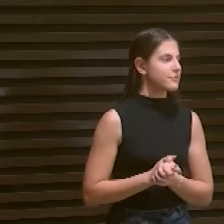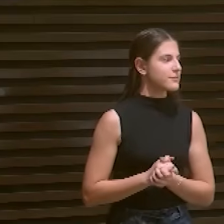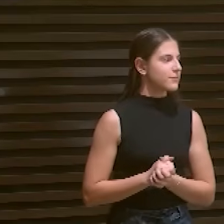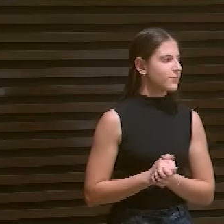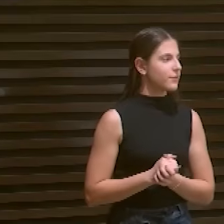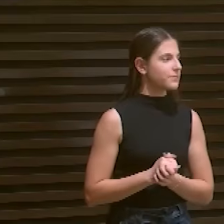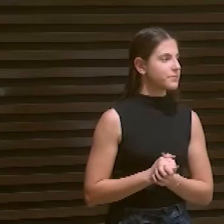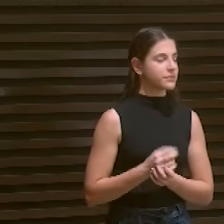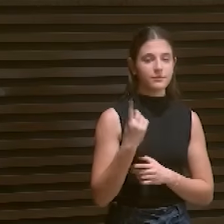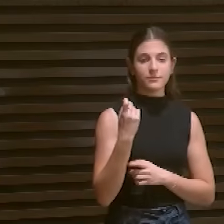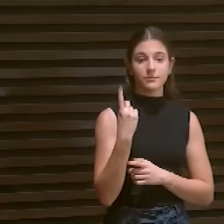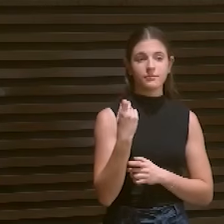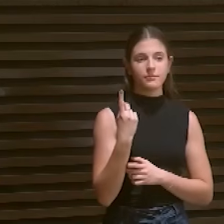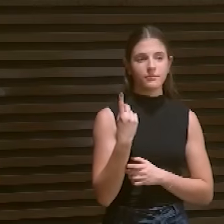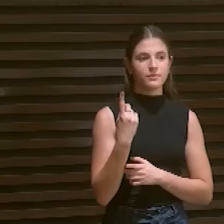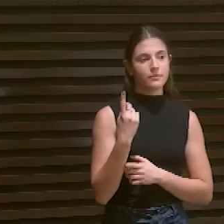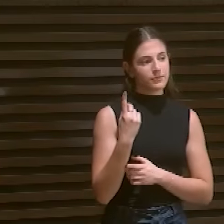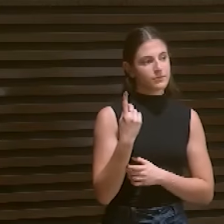É a única vez que você vai